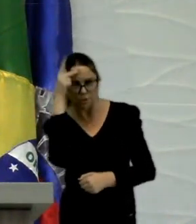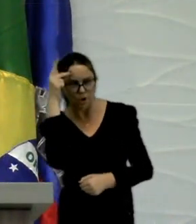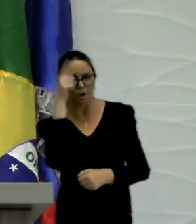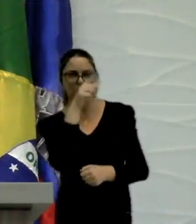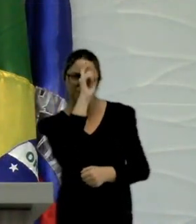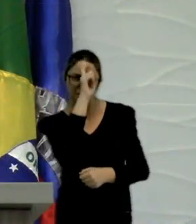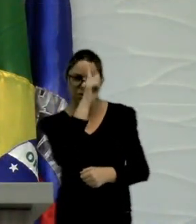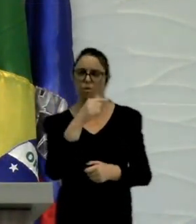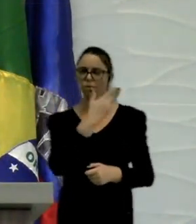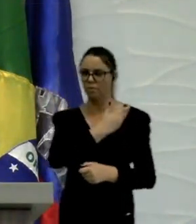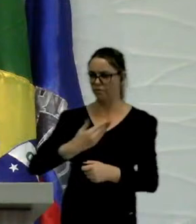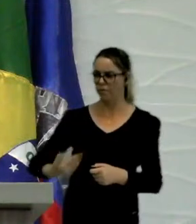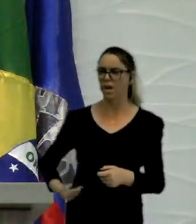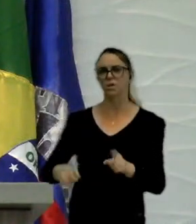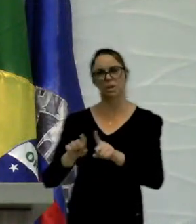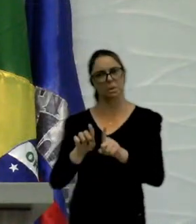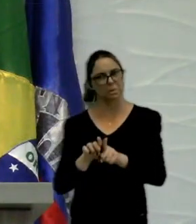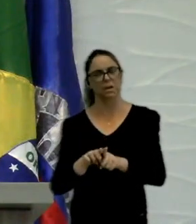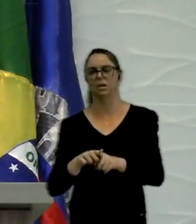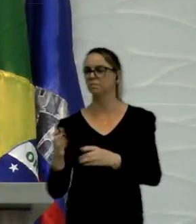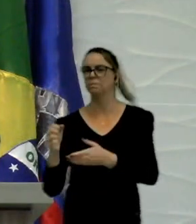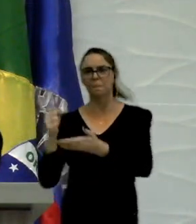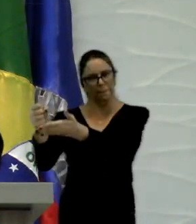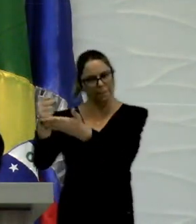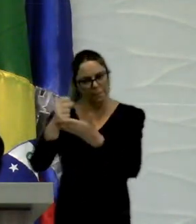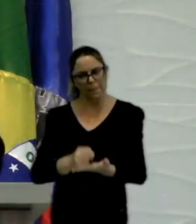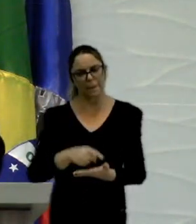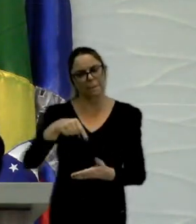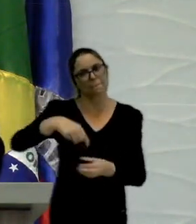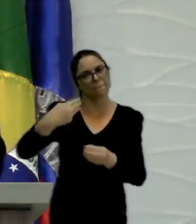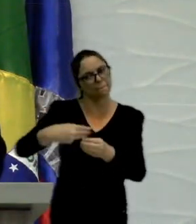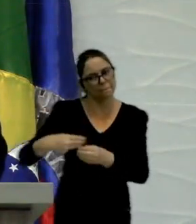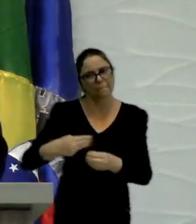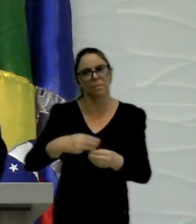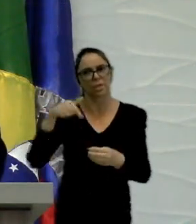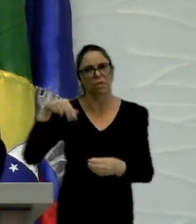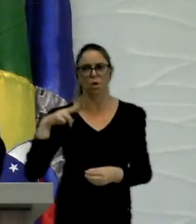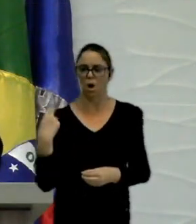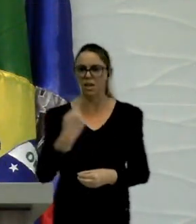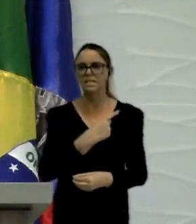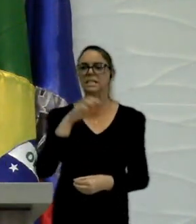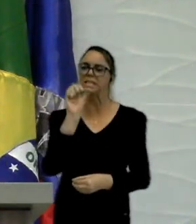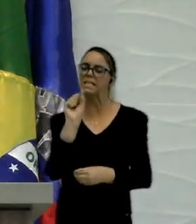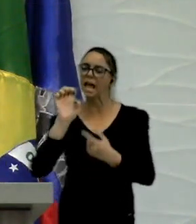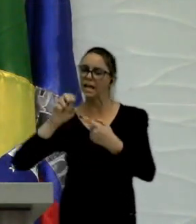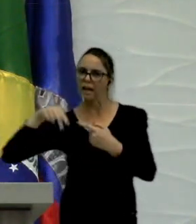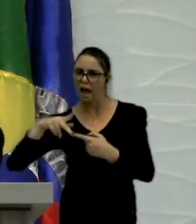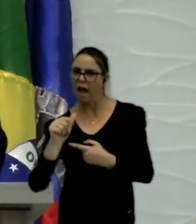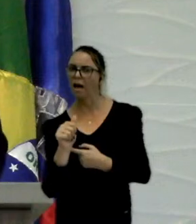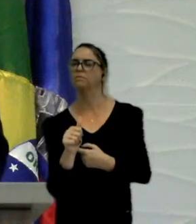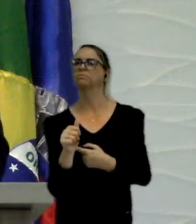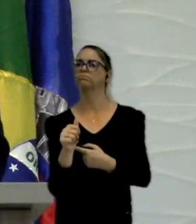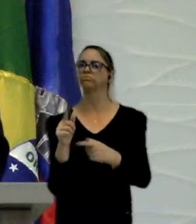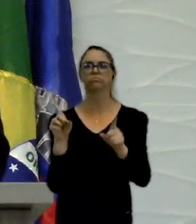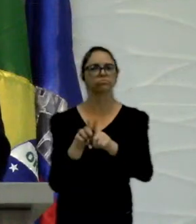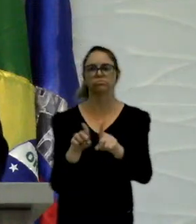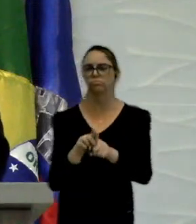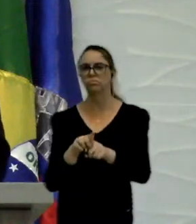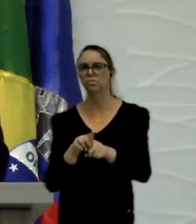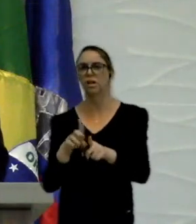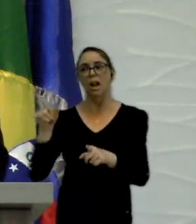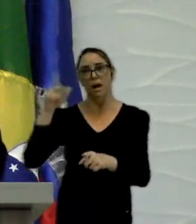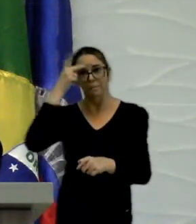sua parte. Atenda o povo do interior. Quando for transferido com a senha, receba o paciente. Não faça ele ficar